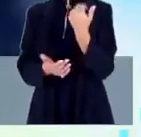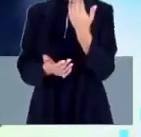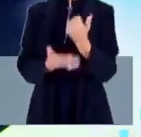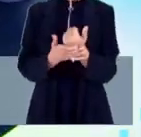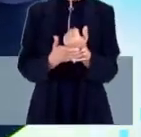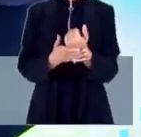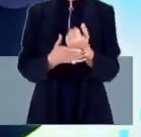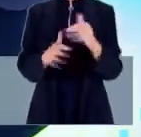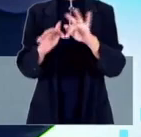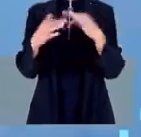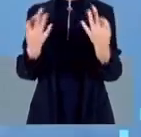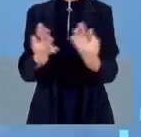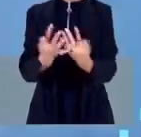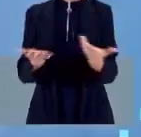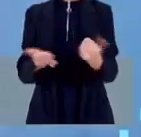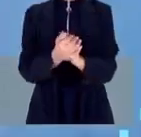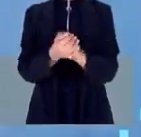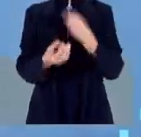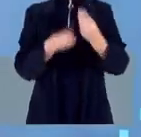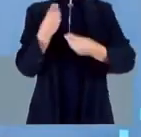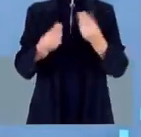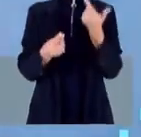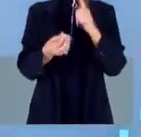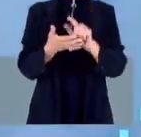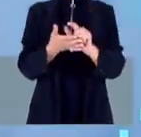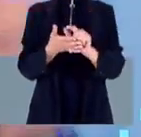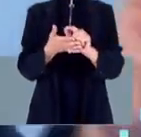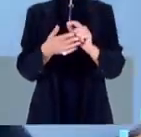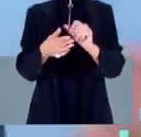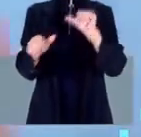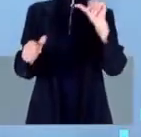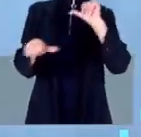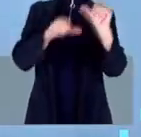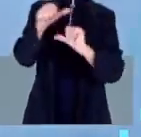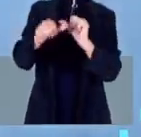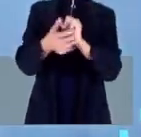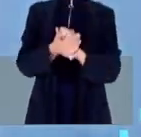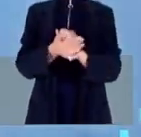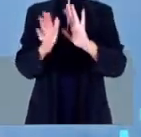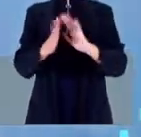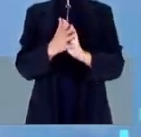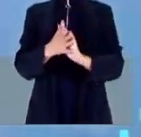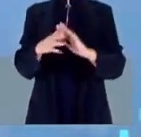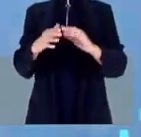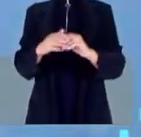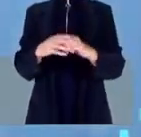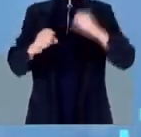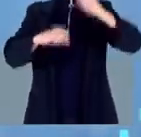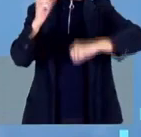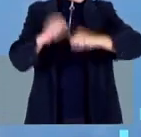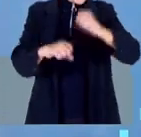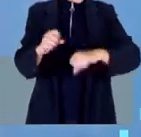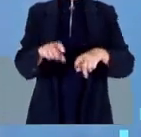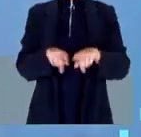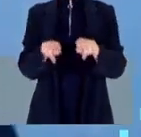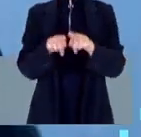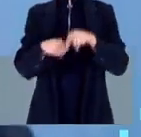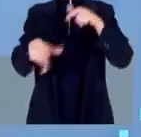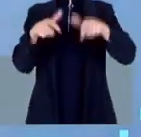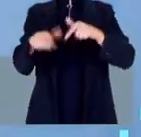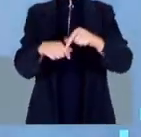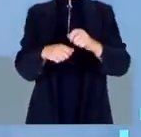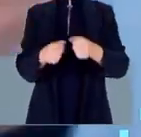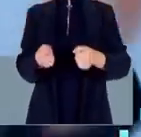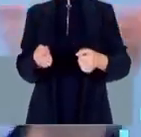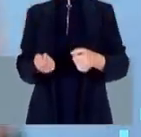da sua família de que forma a gente pode diminuir a informalidade a gente tem que fazer com que as indústrias o comércio serviços tem